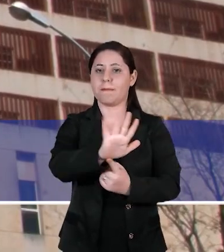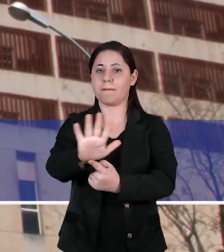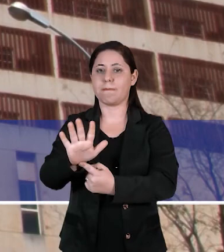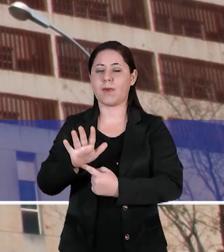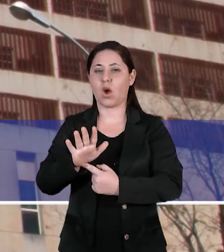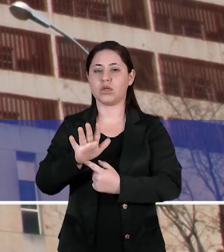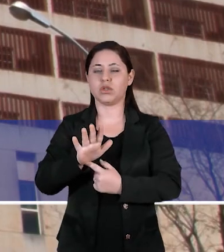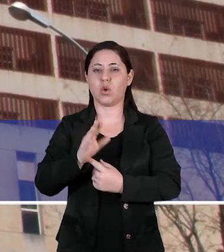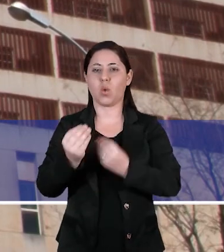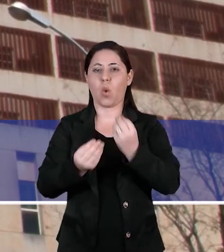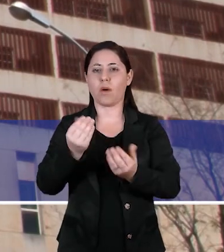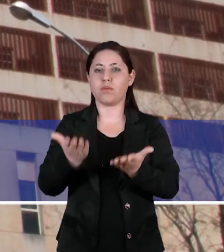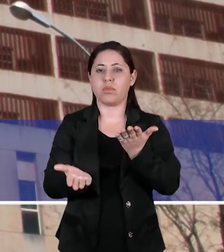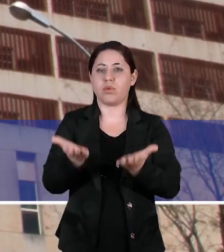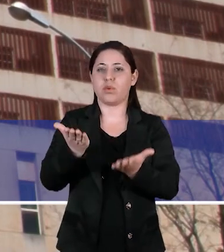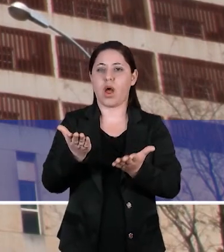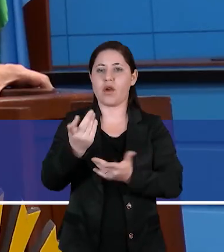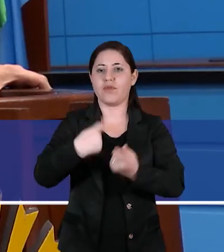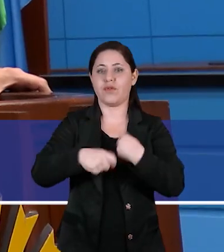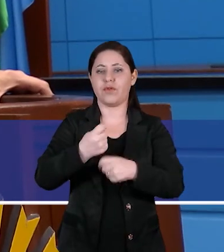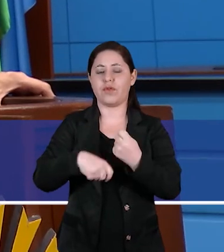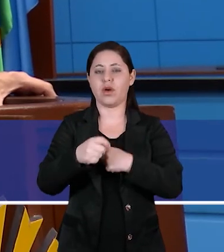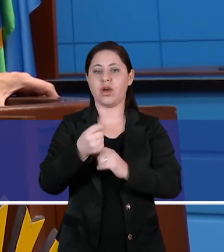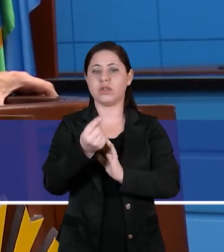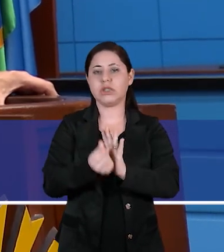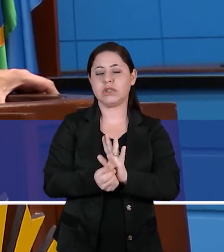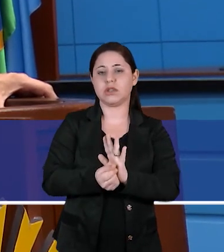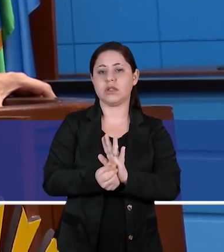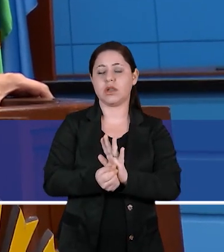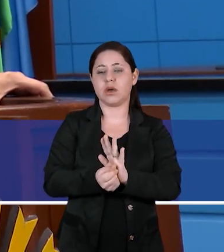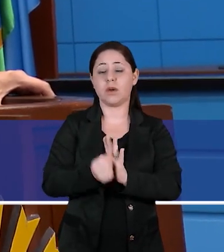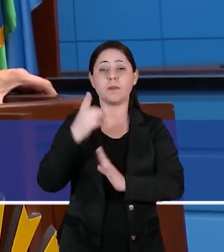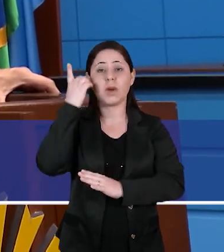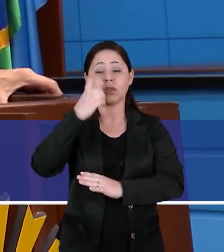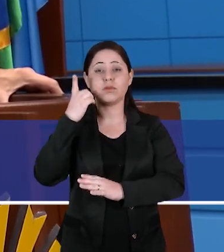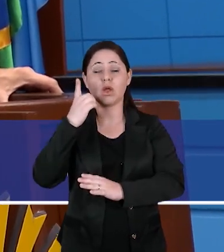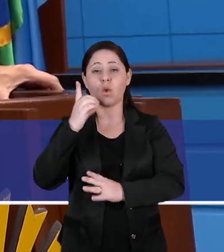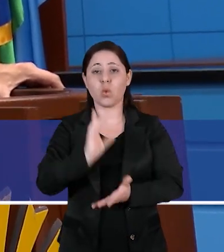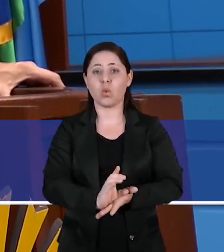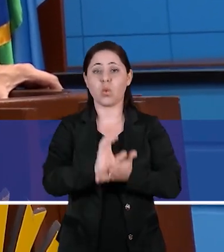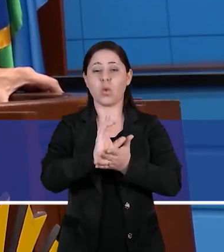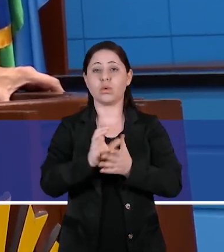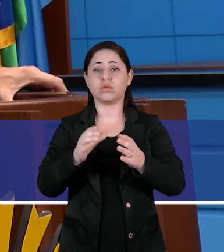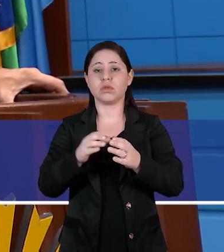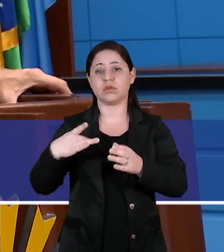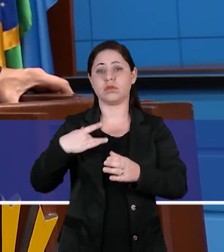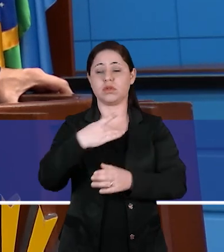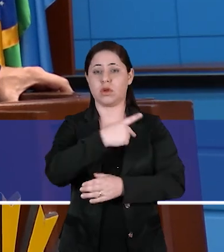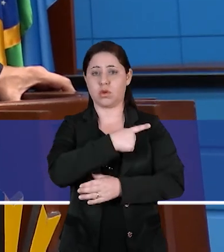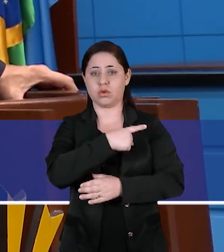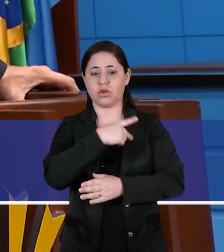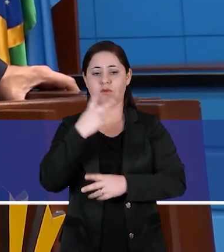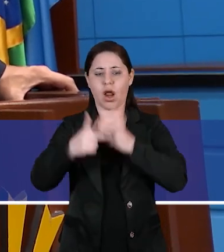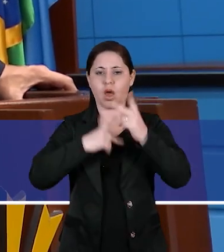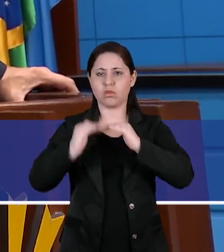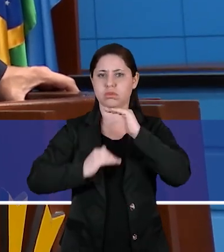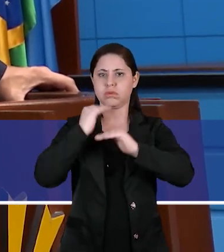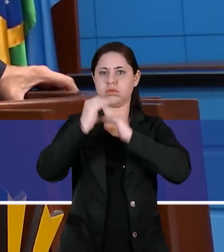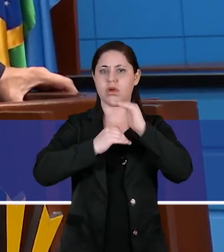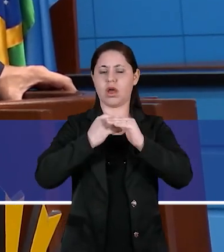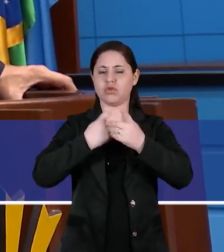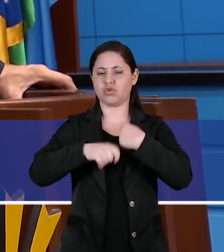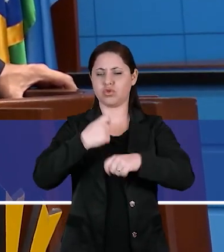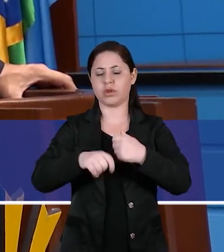um balanço das condições financeiras. O parlamentar, que faz parte da Comissão de Saúde da Casa de Leis, falou dos avanços da